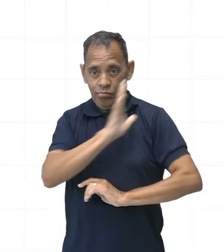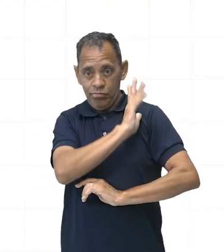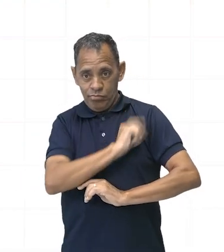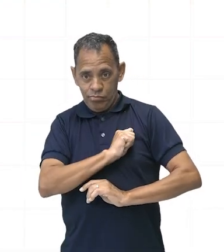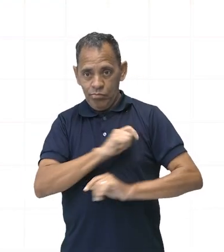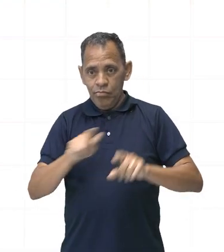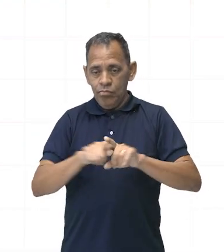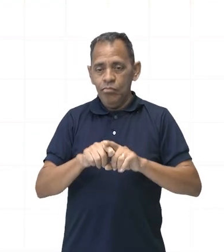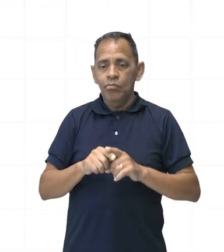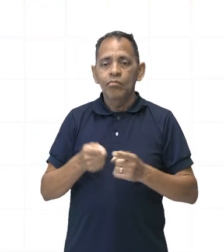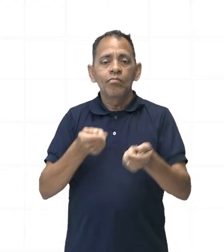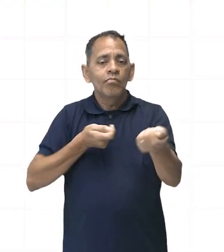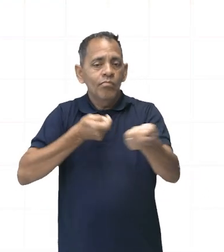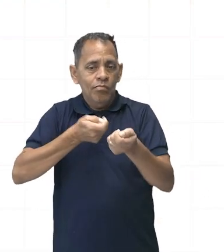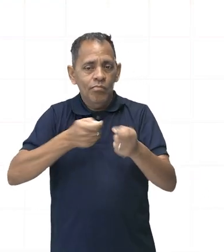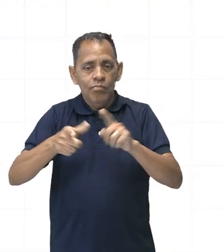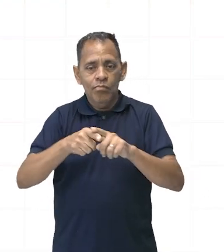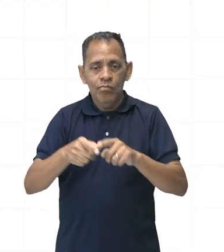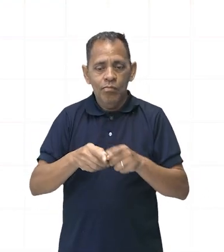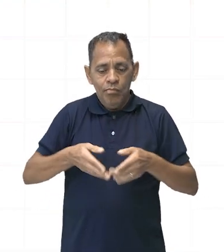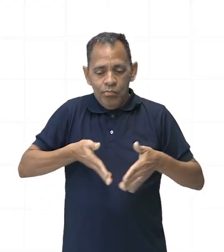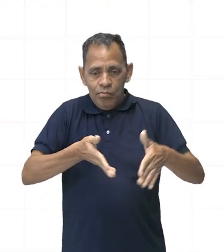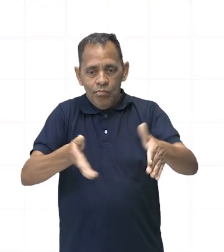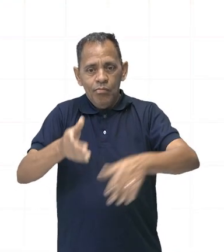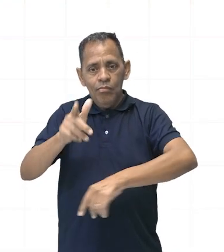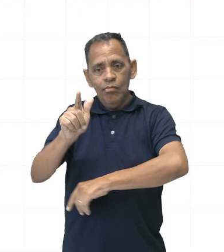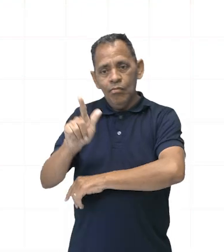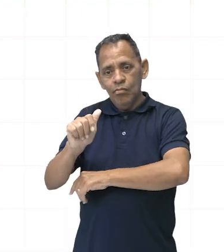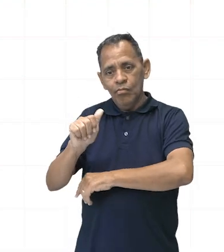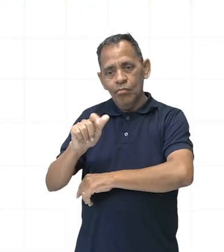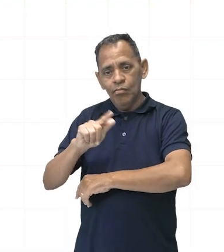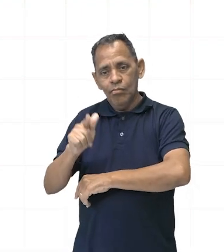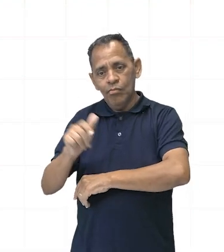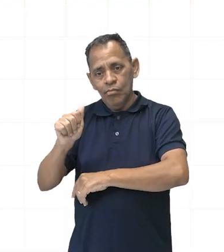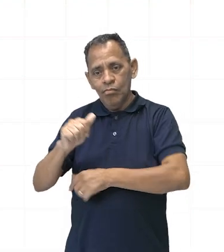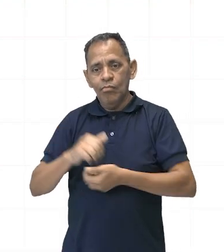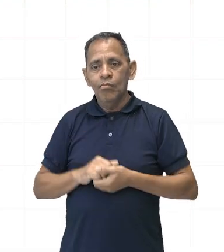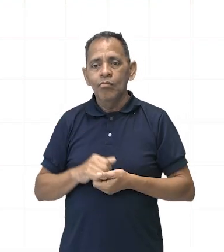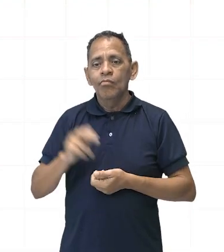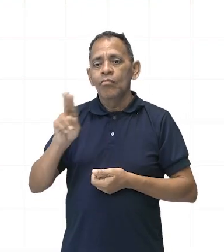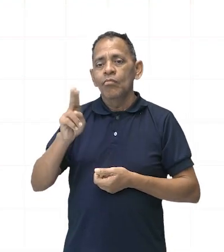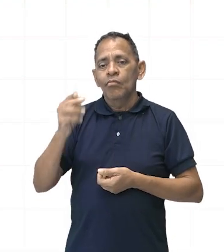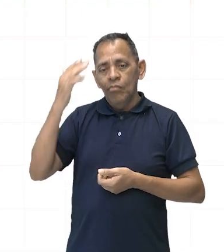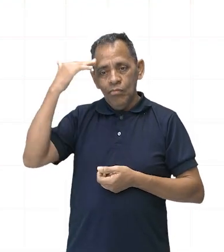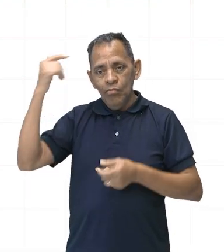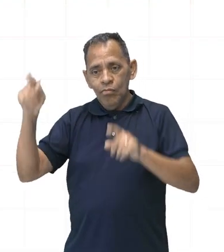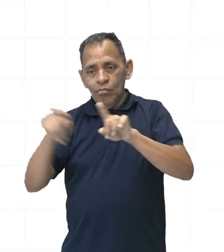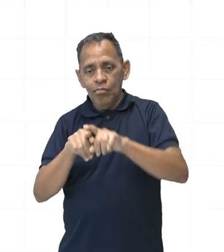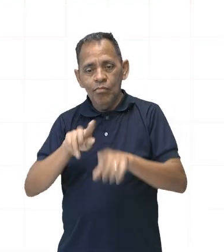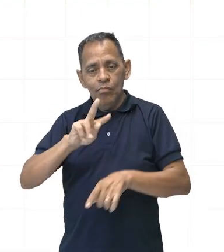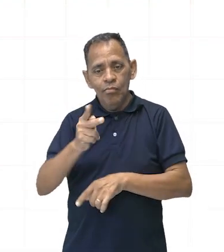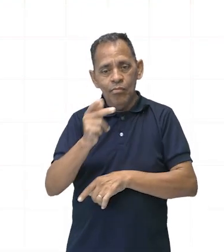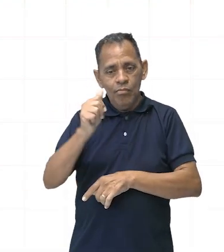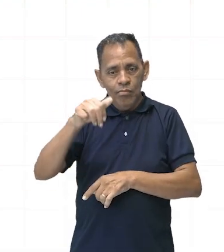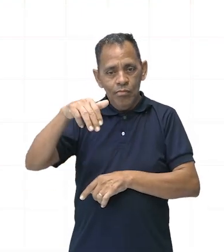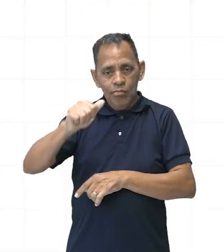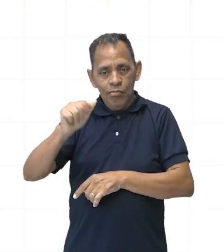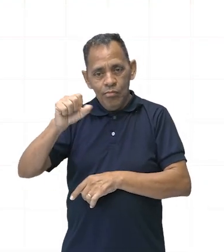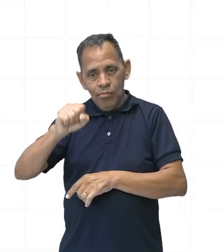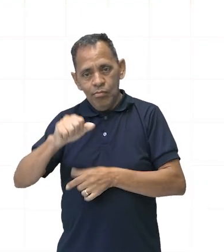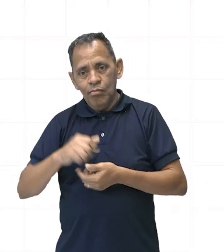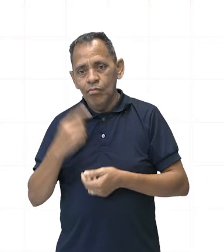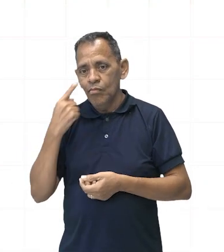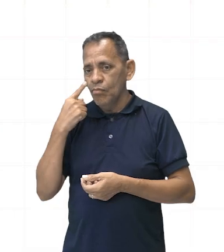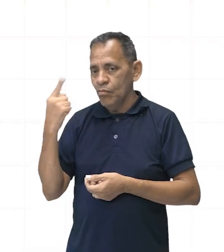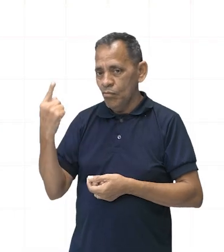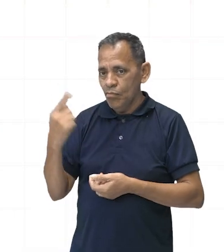Gaza desde 2007. O nome mais conhecido do grupo, né, é Hamas, que tem a sigla aí, né, como